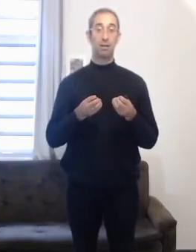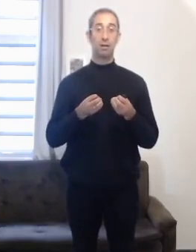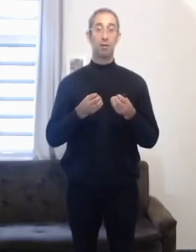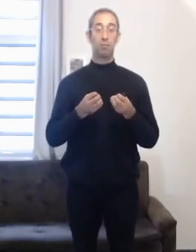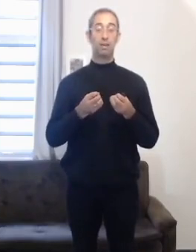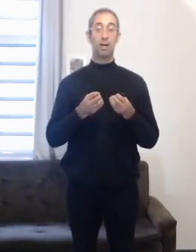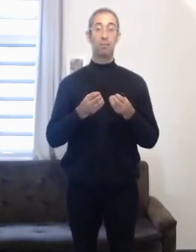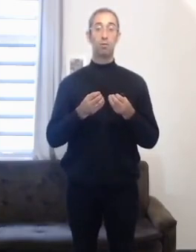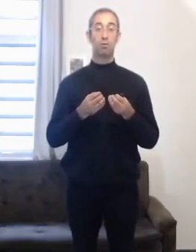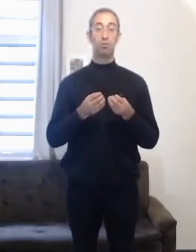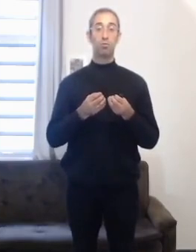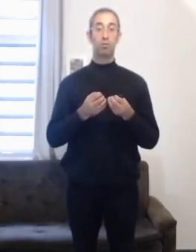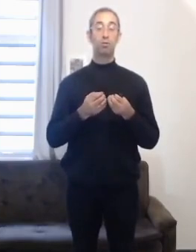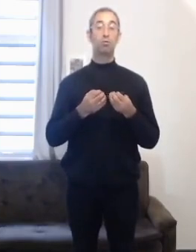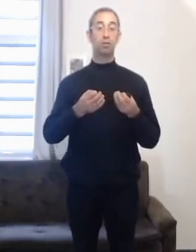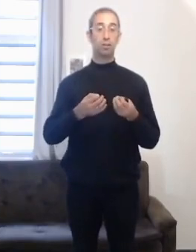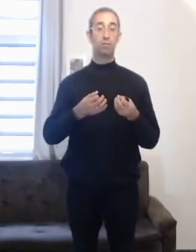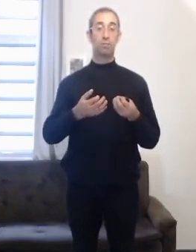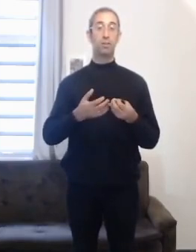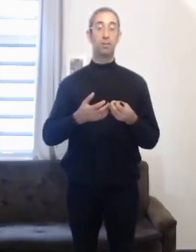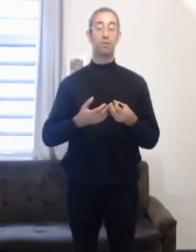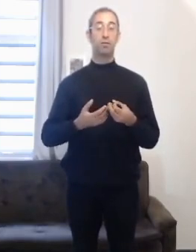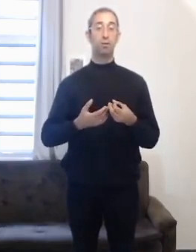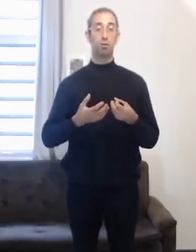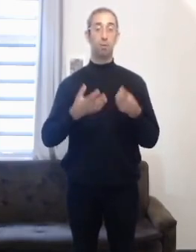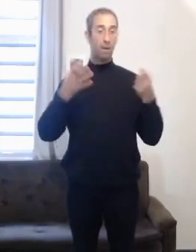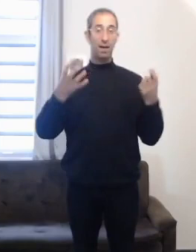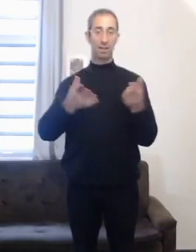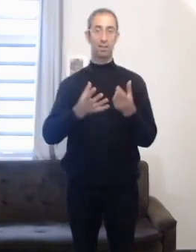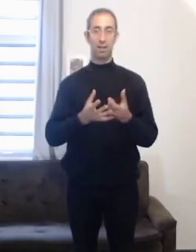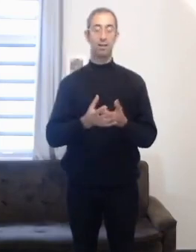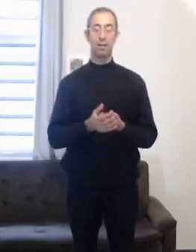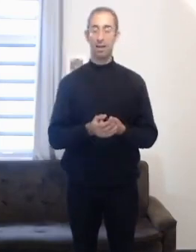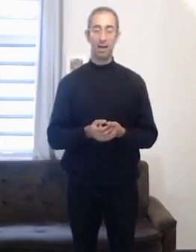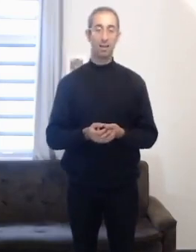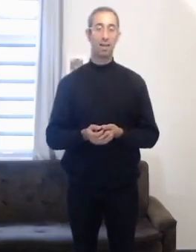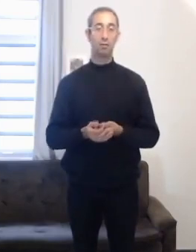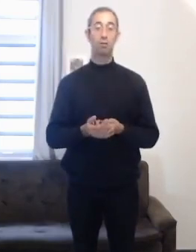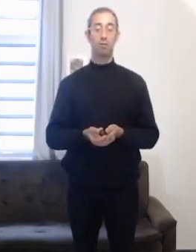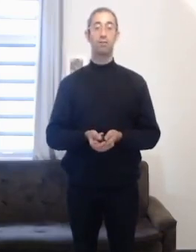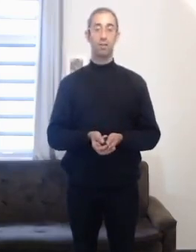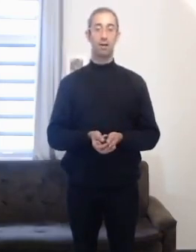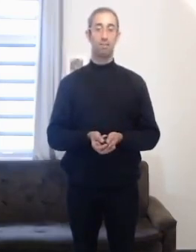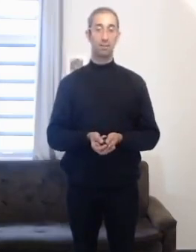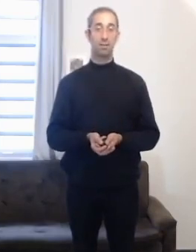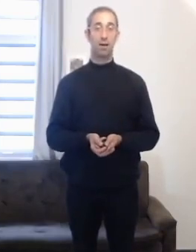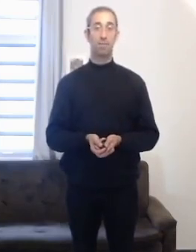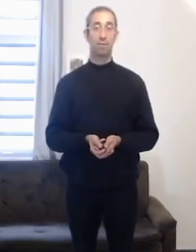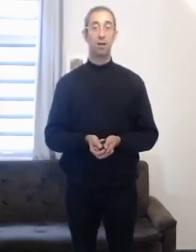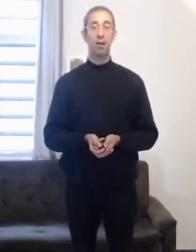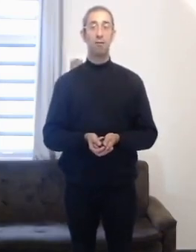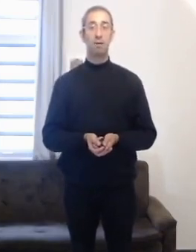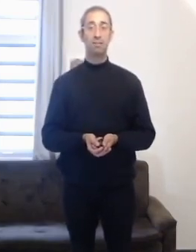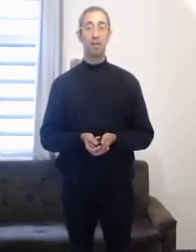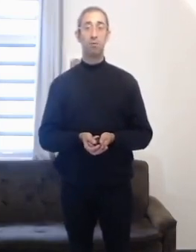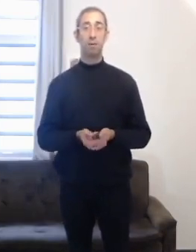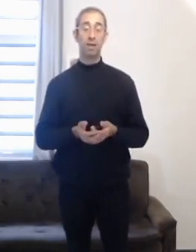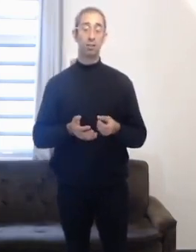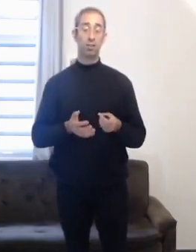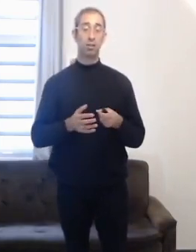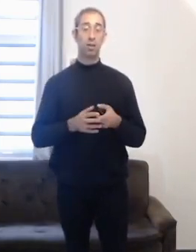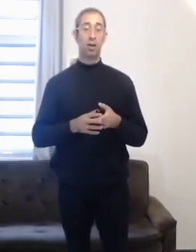sempre assim, uma ideia muito intuitiva, objetiva, que o leitor pega, né, a ideia do que você quer pesquisar.